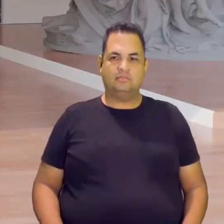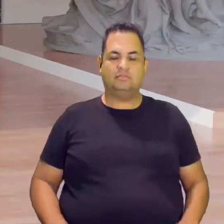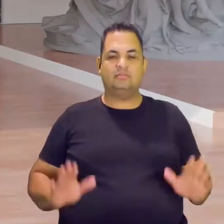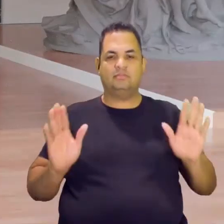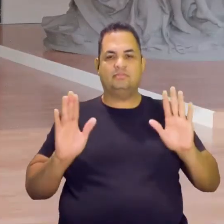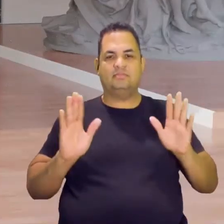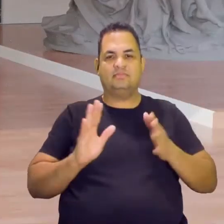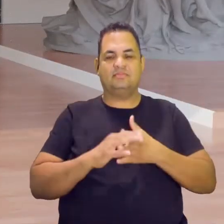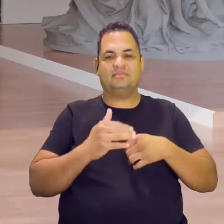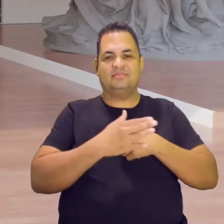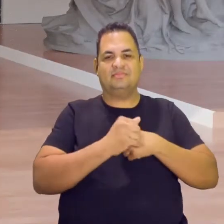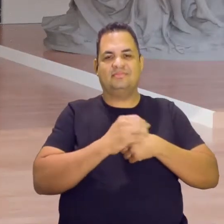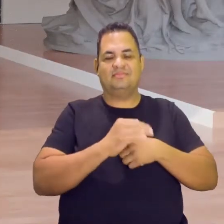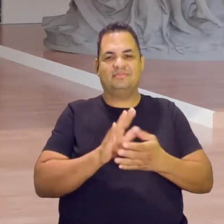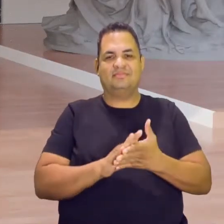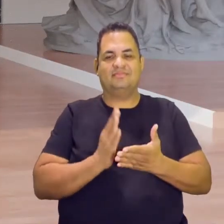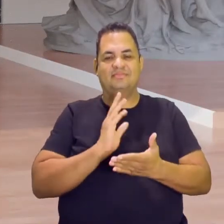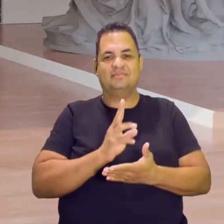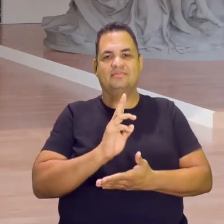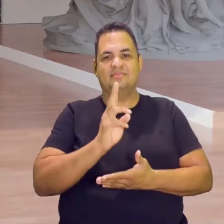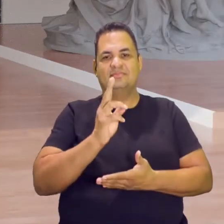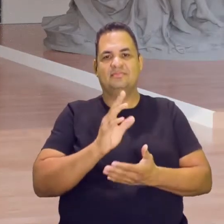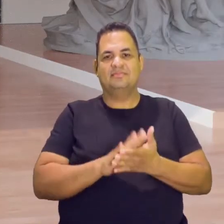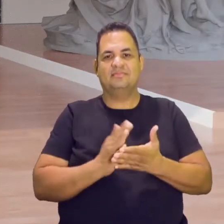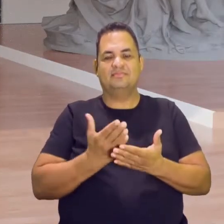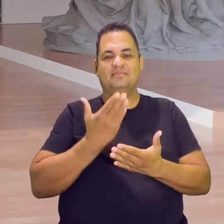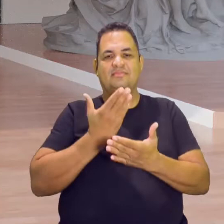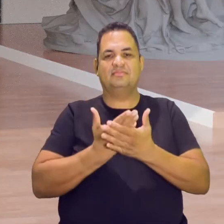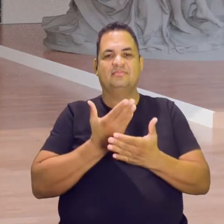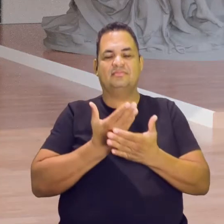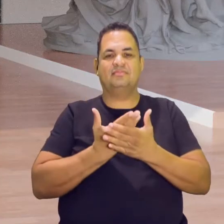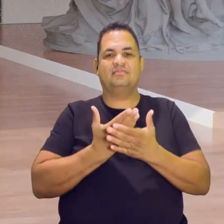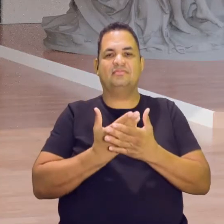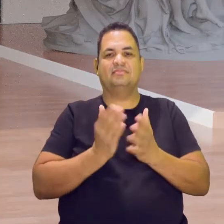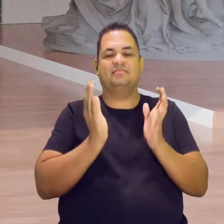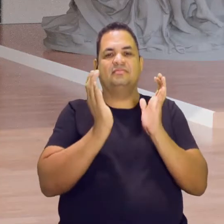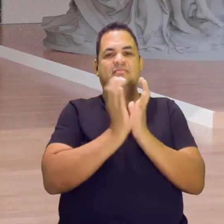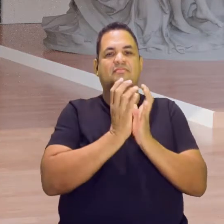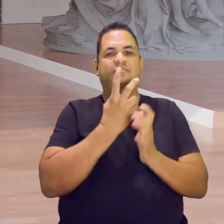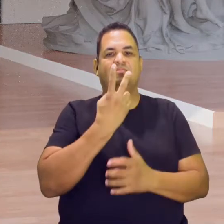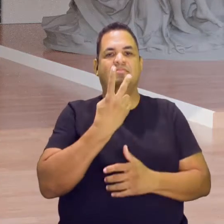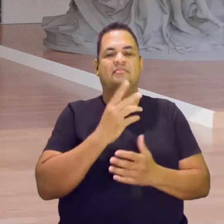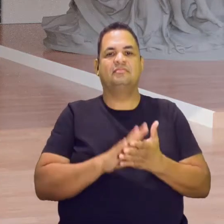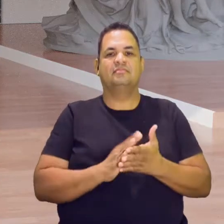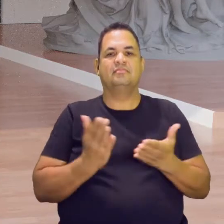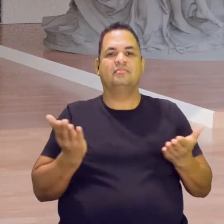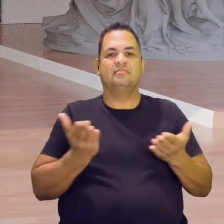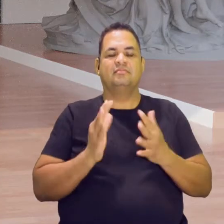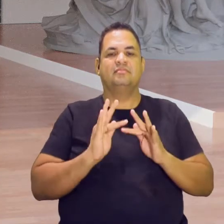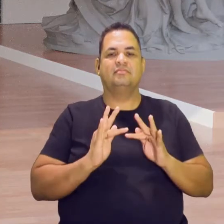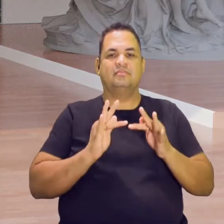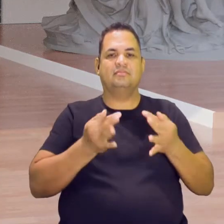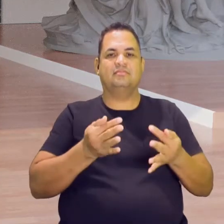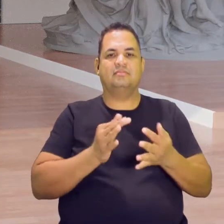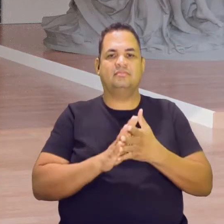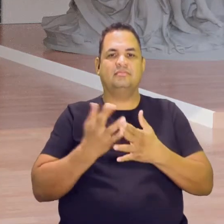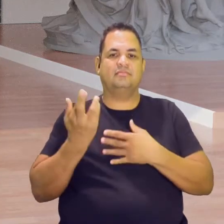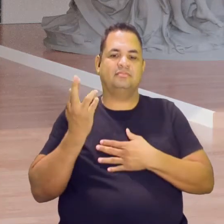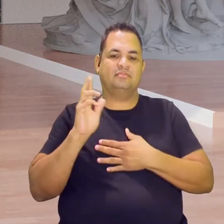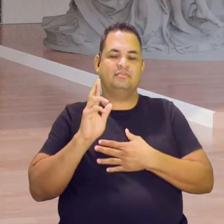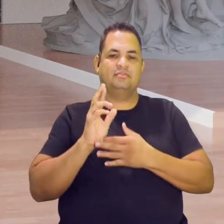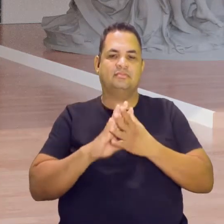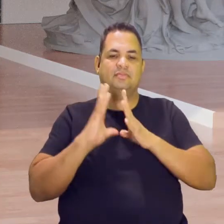Olá, queridos! Vamos dar sequência aí dos estudos da unidade 2, agora fechando com a revisão